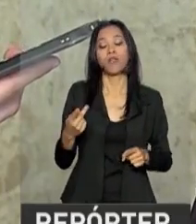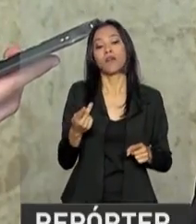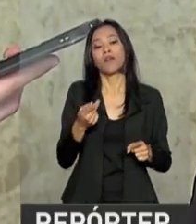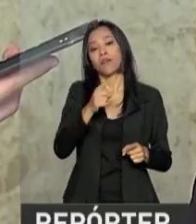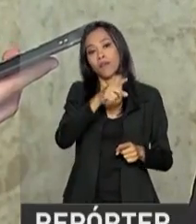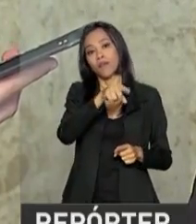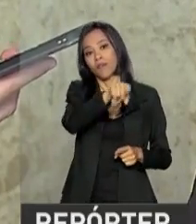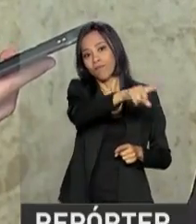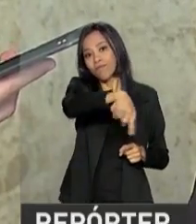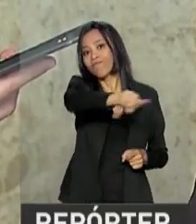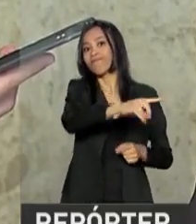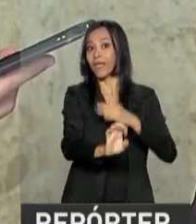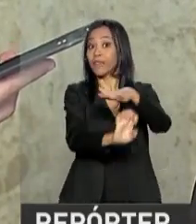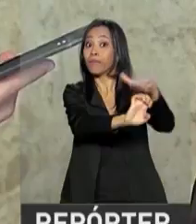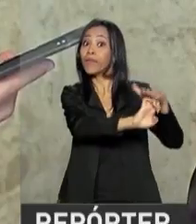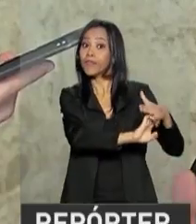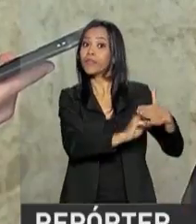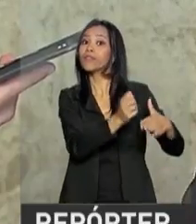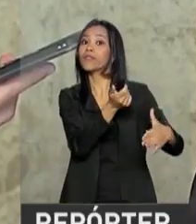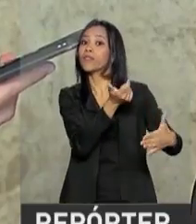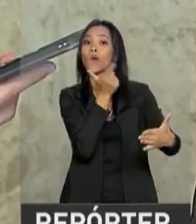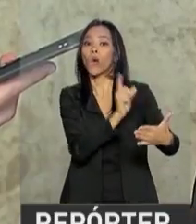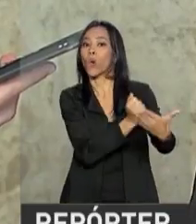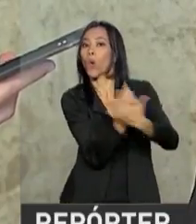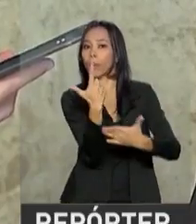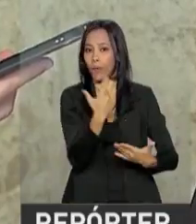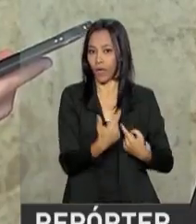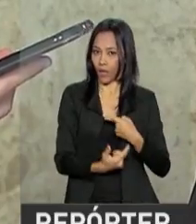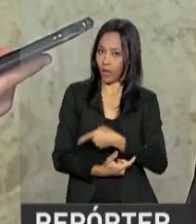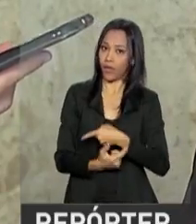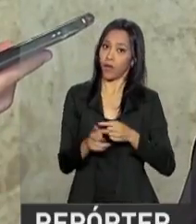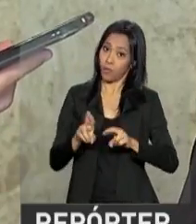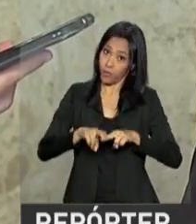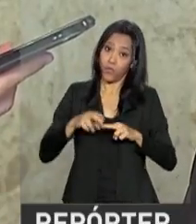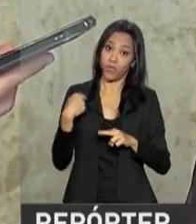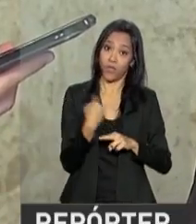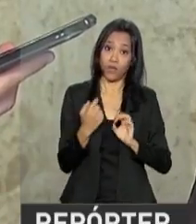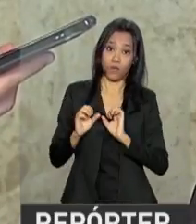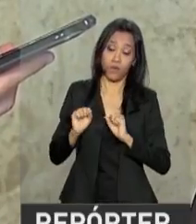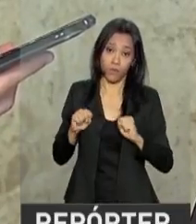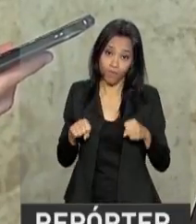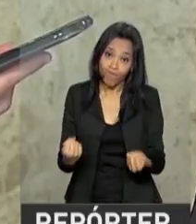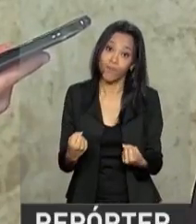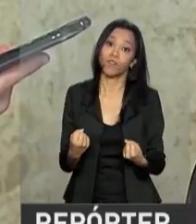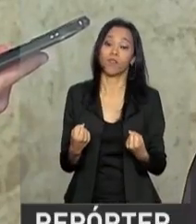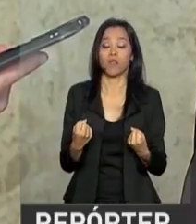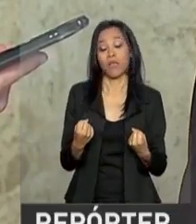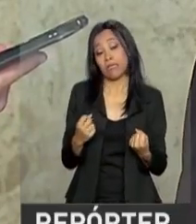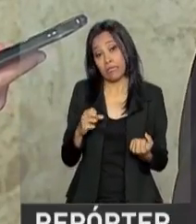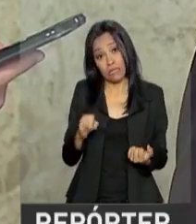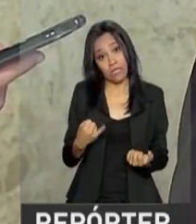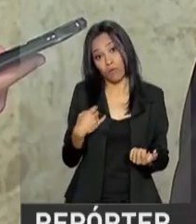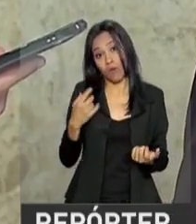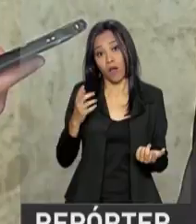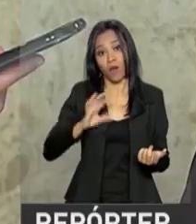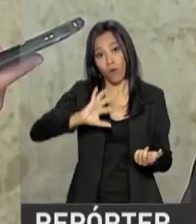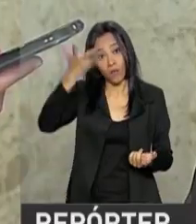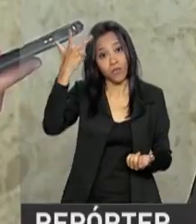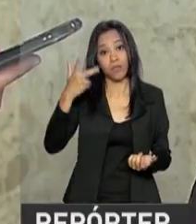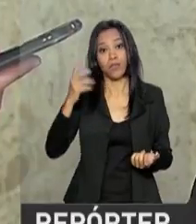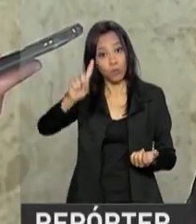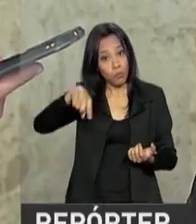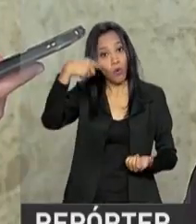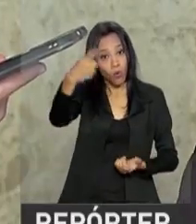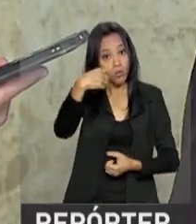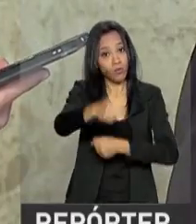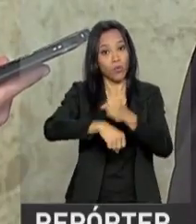iniciativa privada. E é por isso que nós vamos nos dedicar, porque, se no, em caso contrário, o governo terá que, no ano que